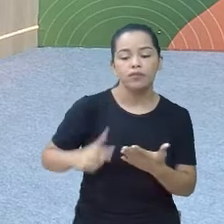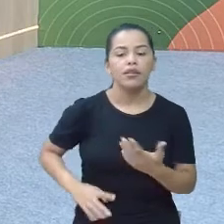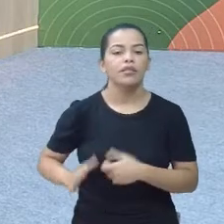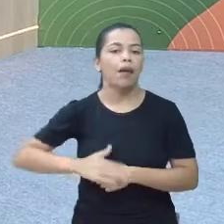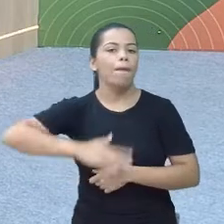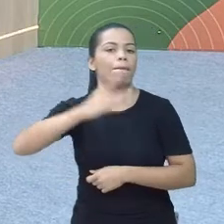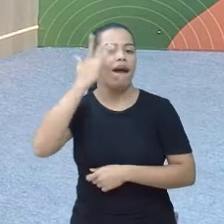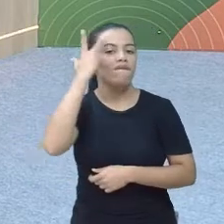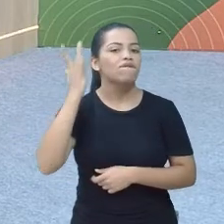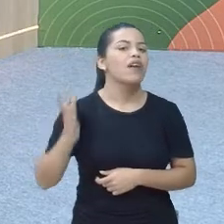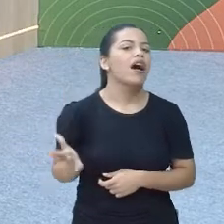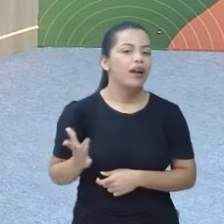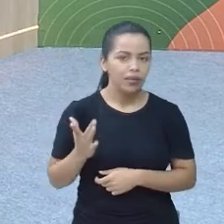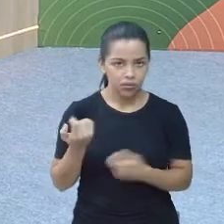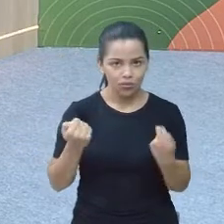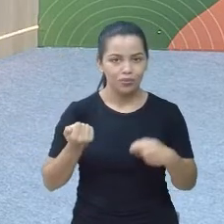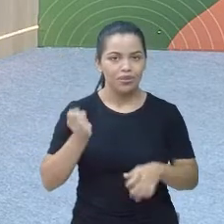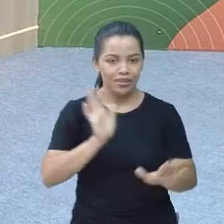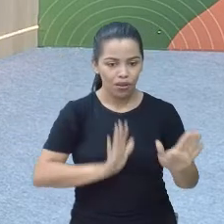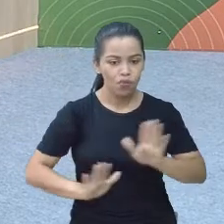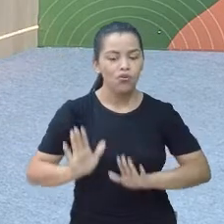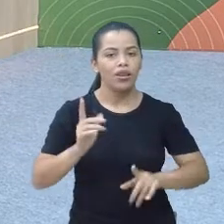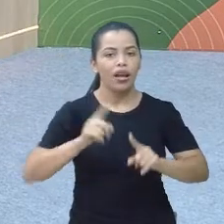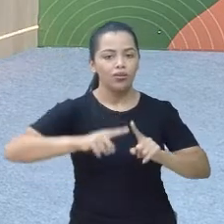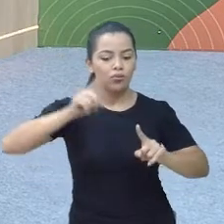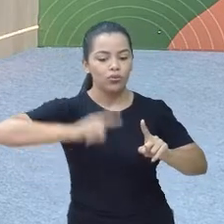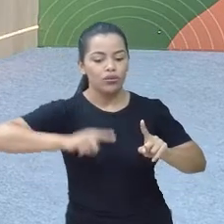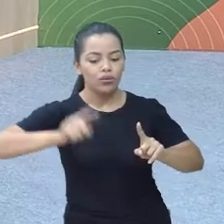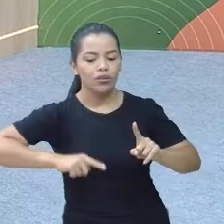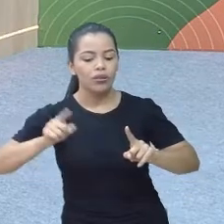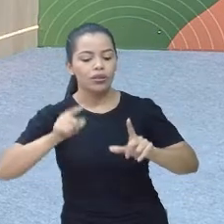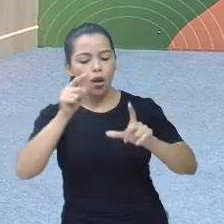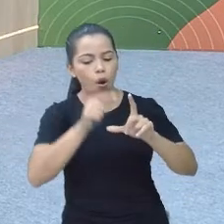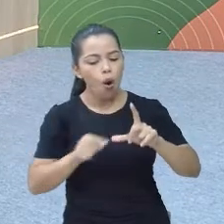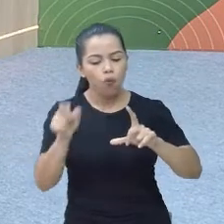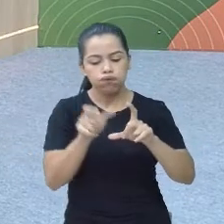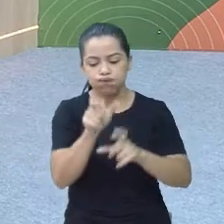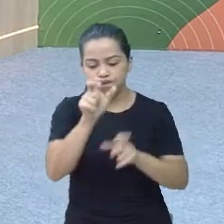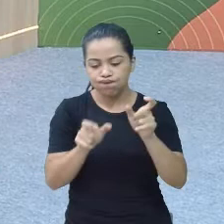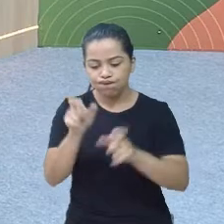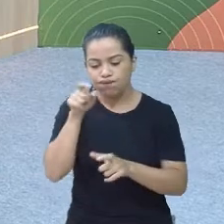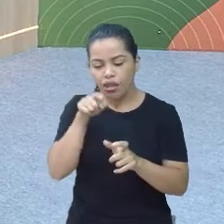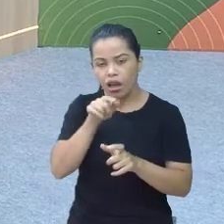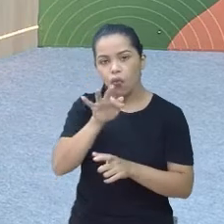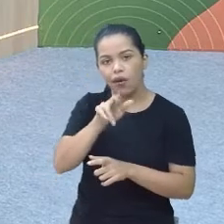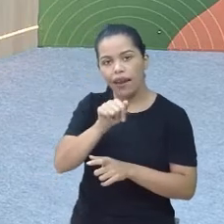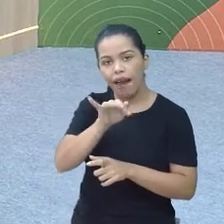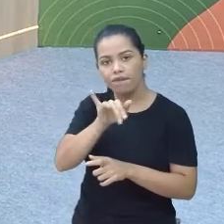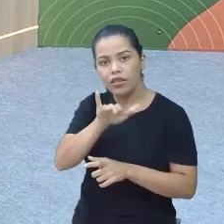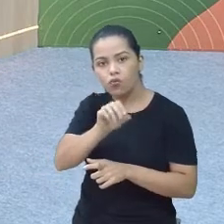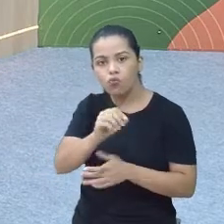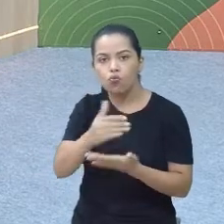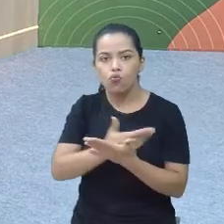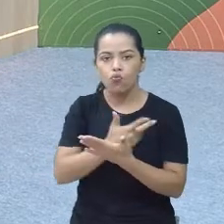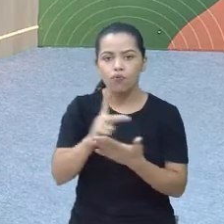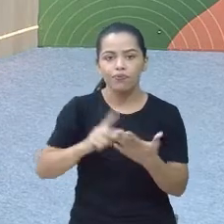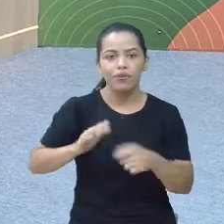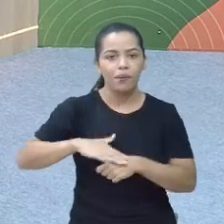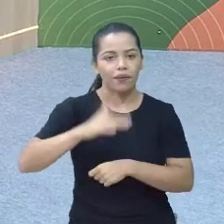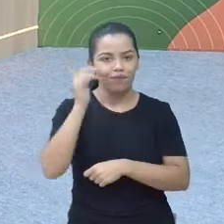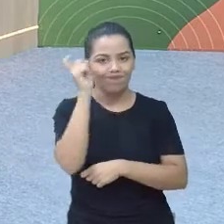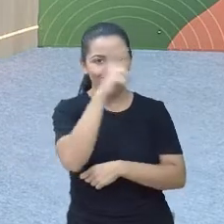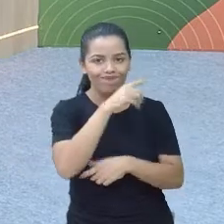nessas artimanhas aí, nessa má interpretação das informações, tá certo? Então, vamos lá,